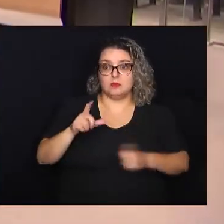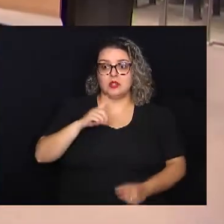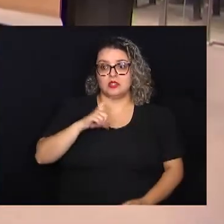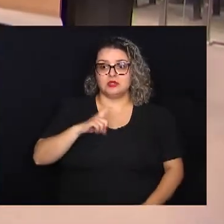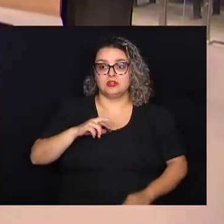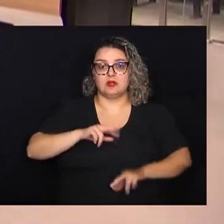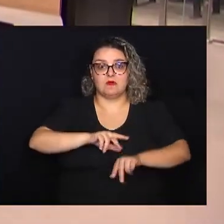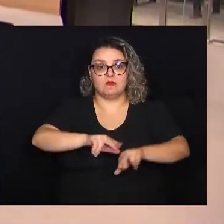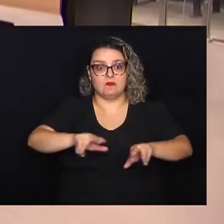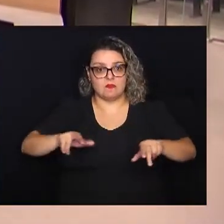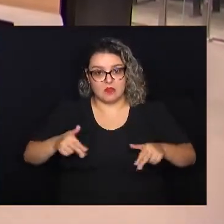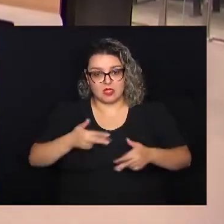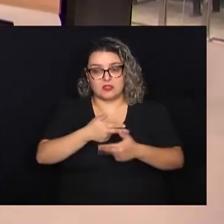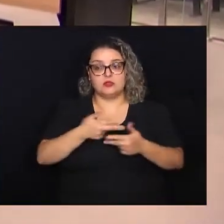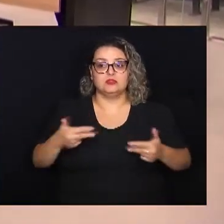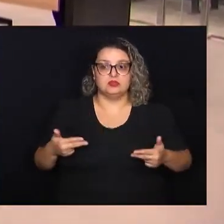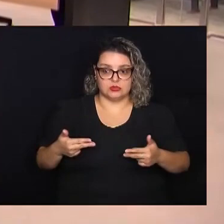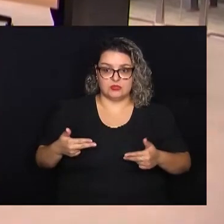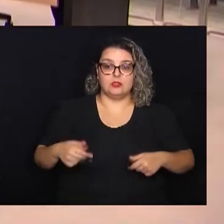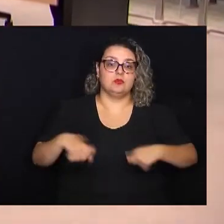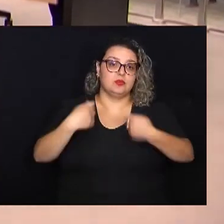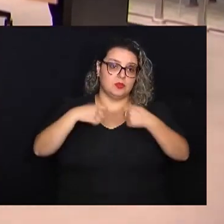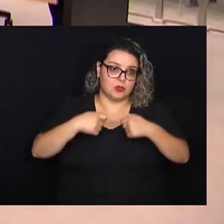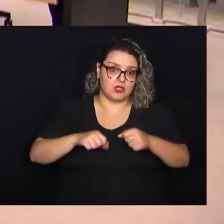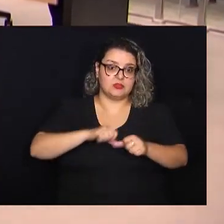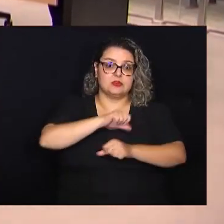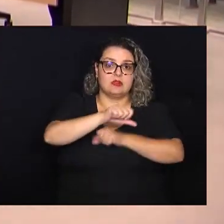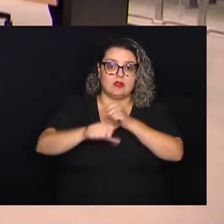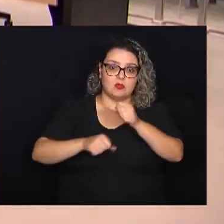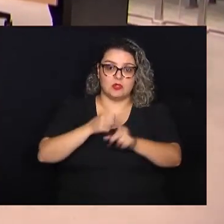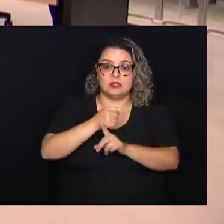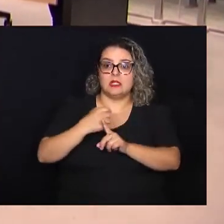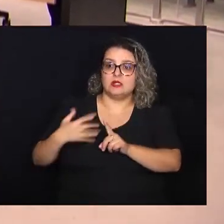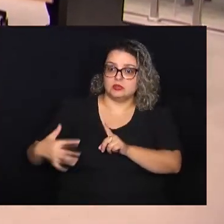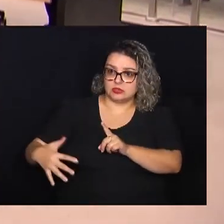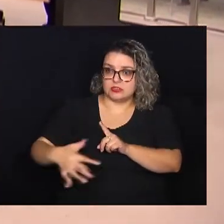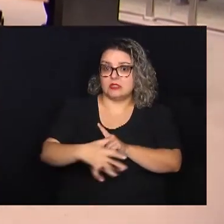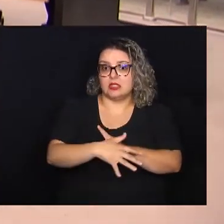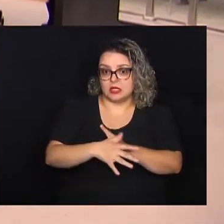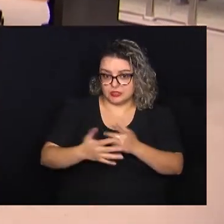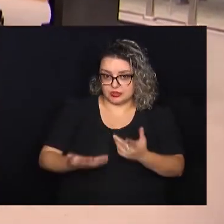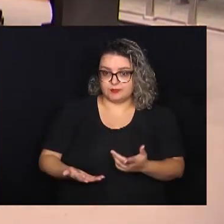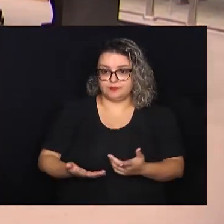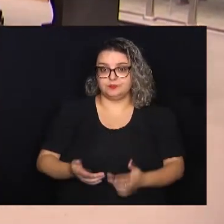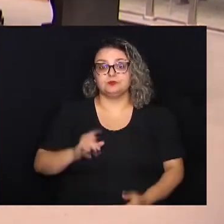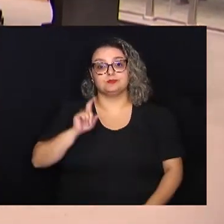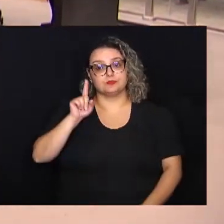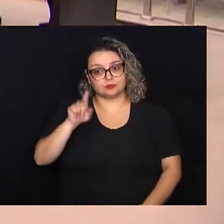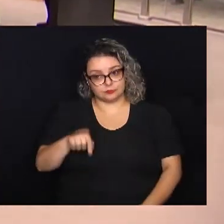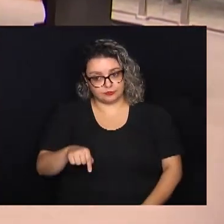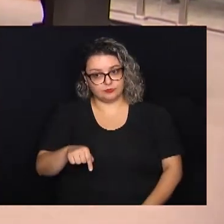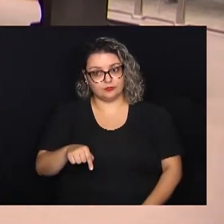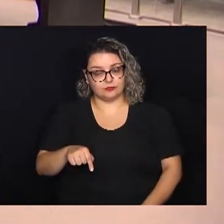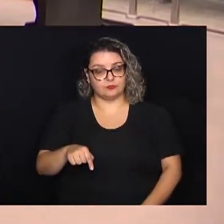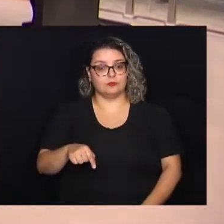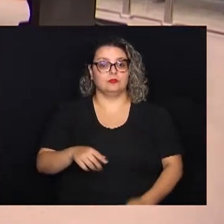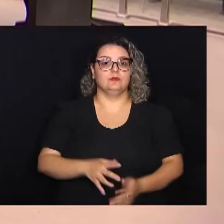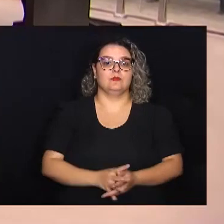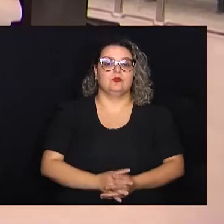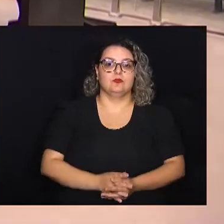diversas coisas diversos coisas que precisavam mudar na sociedade né e a partir disso né